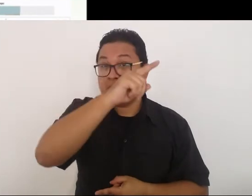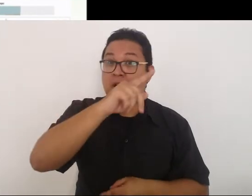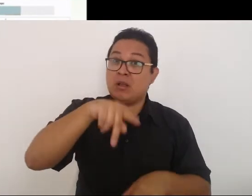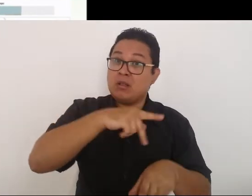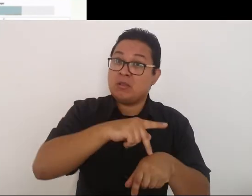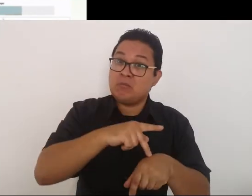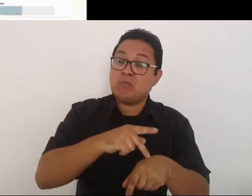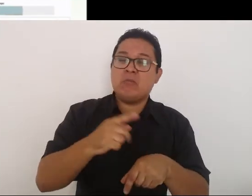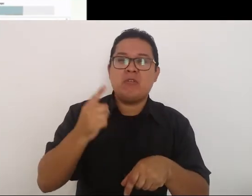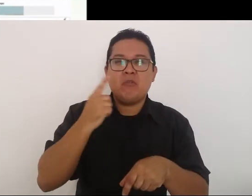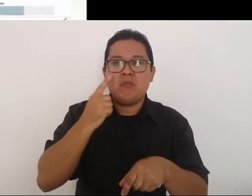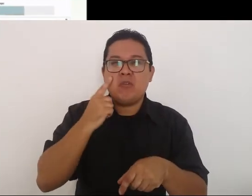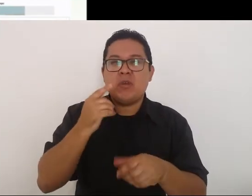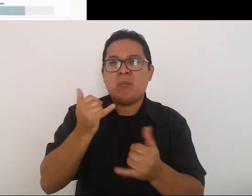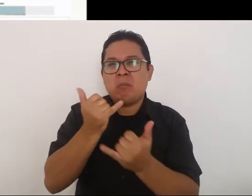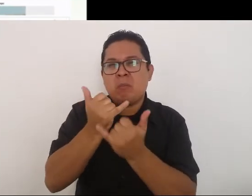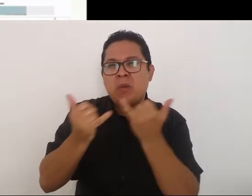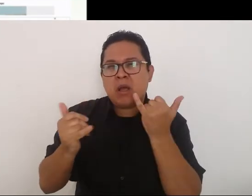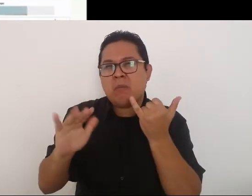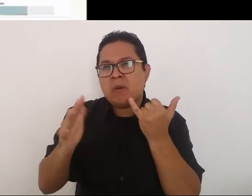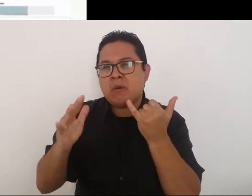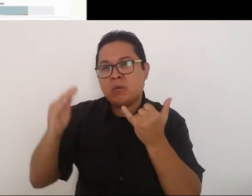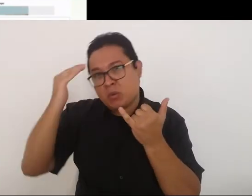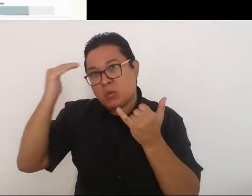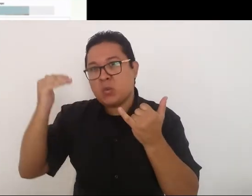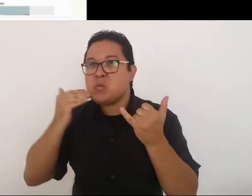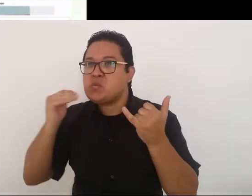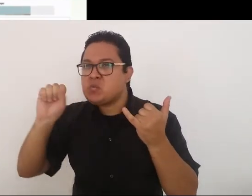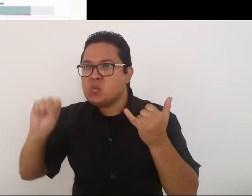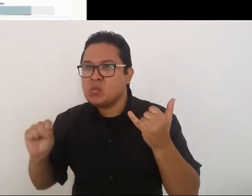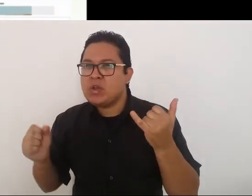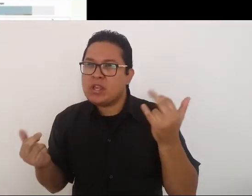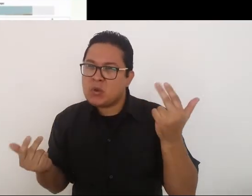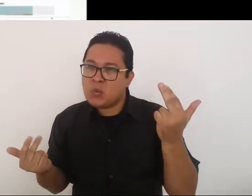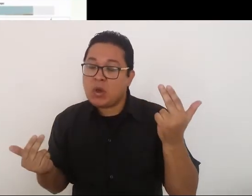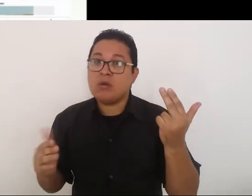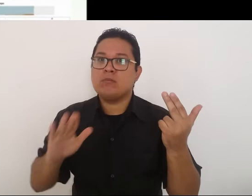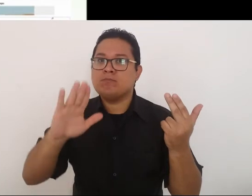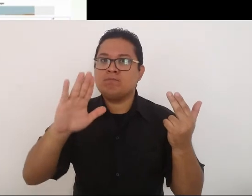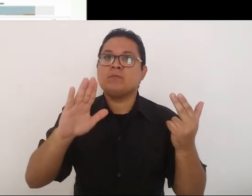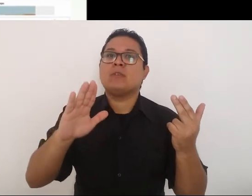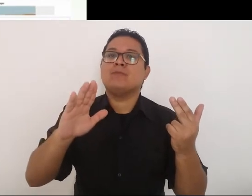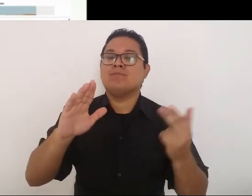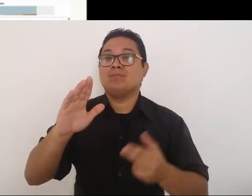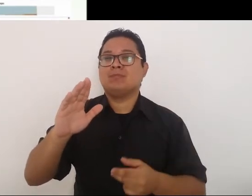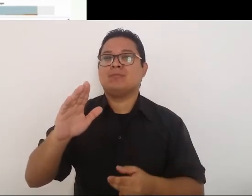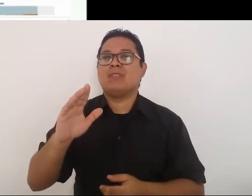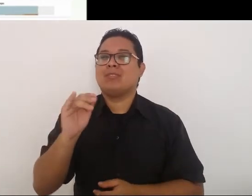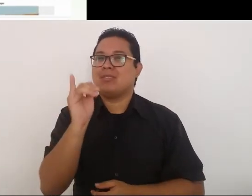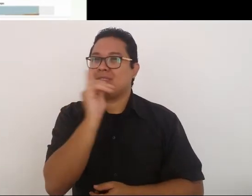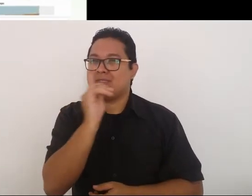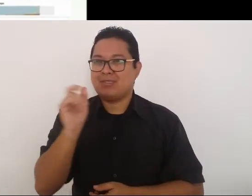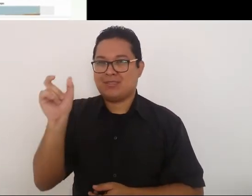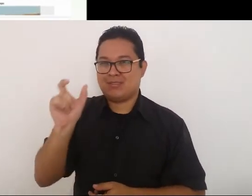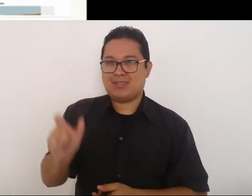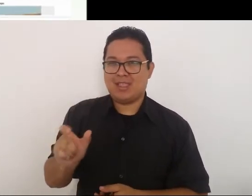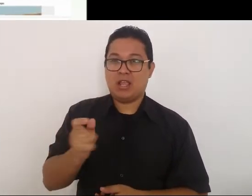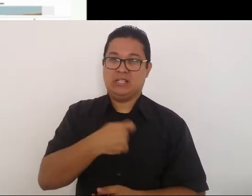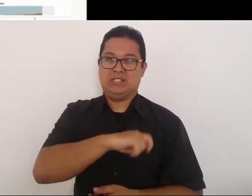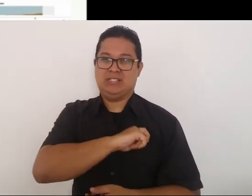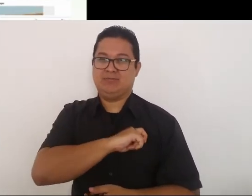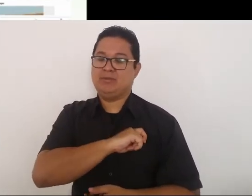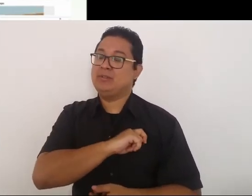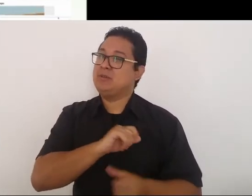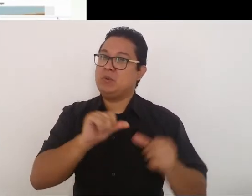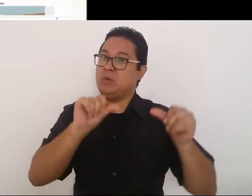conseguindo conter, parece que está indo na linha da Coreia do Sul. Itália e Espanha estão indo numa situação catastrófica. Pela curva